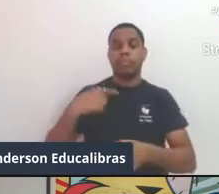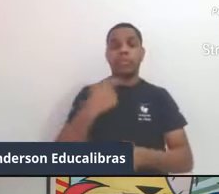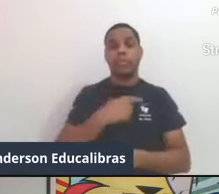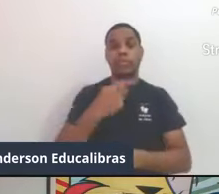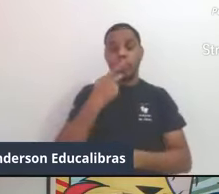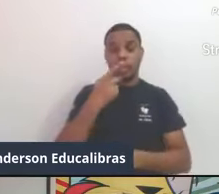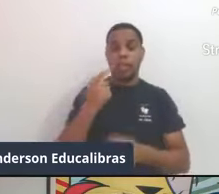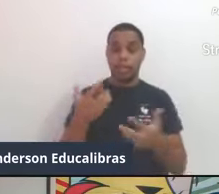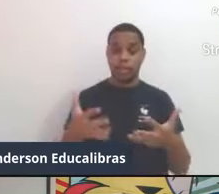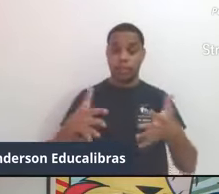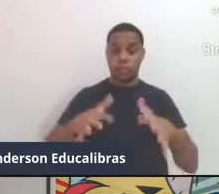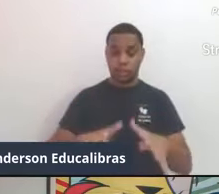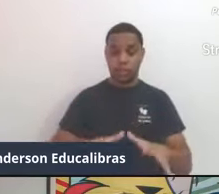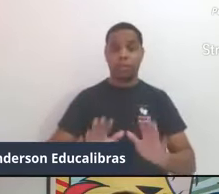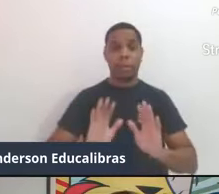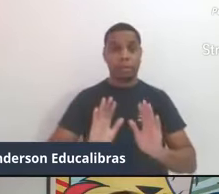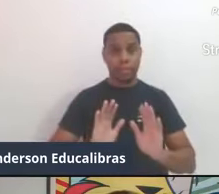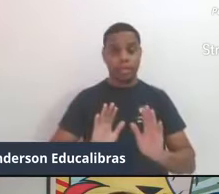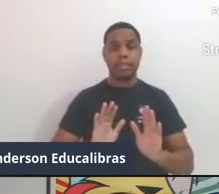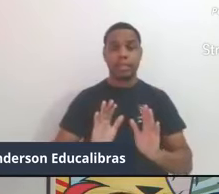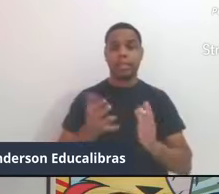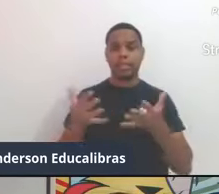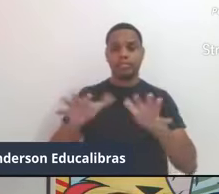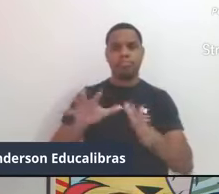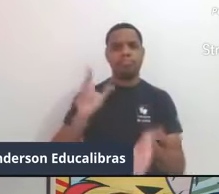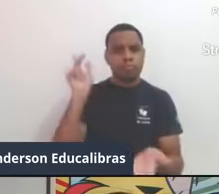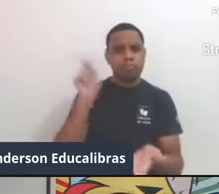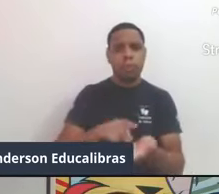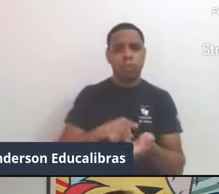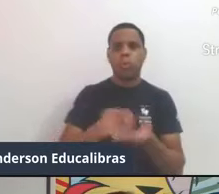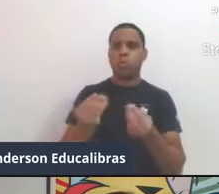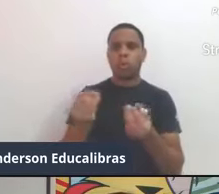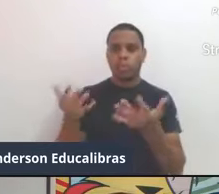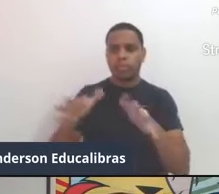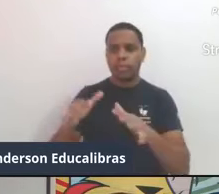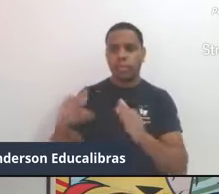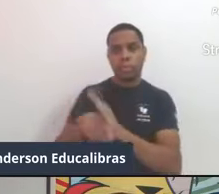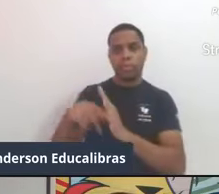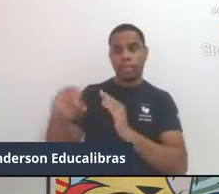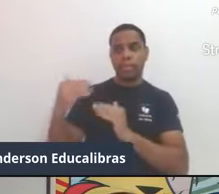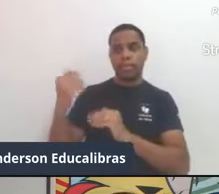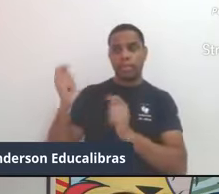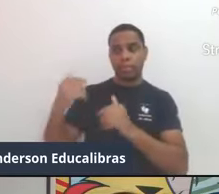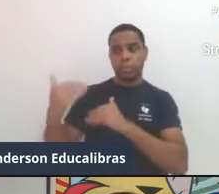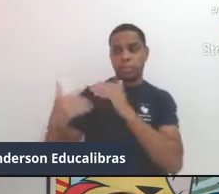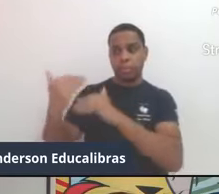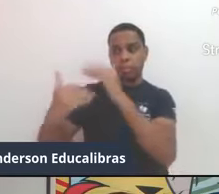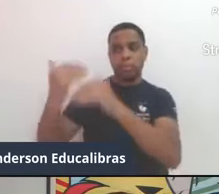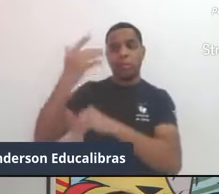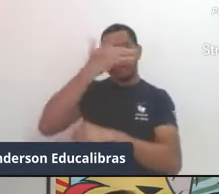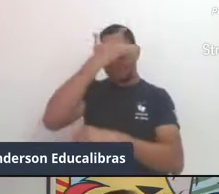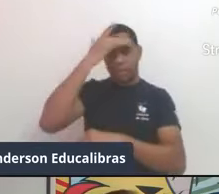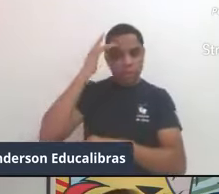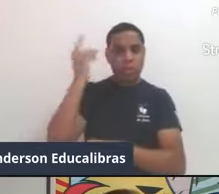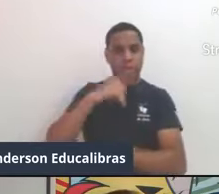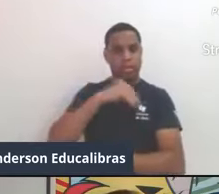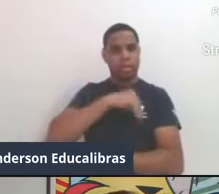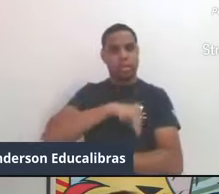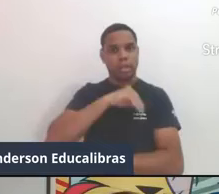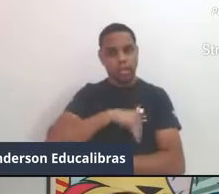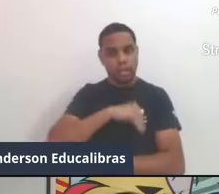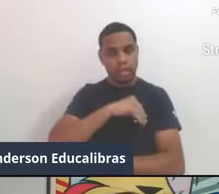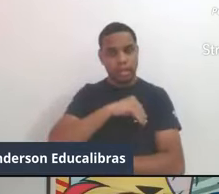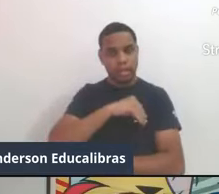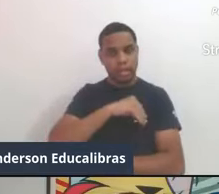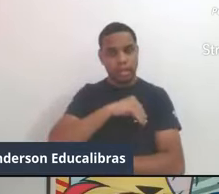de inclusão, mas a inclusão de fato, como é que é a inclusão para o desenvolvimento, para que essas pessoas têm acesso à renda, têm acesso ainda aos